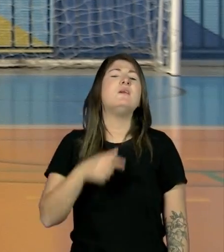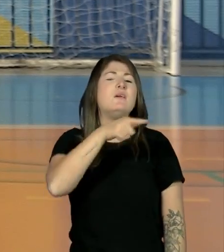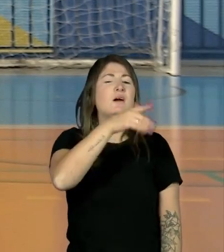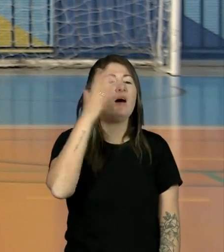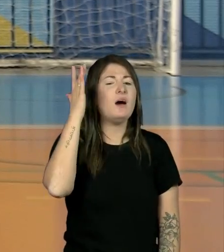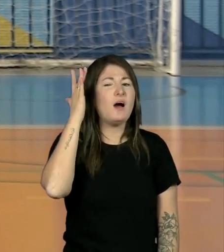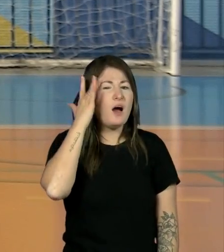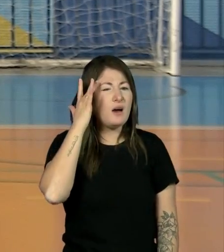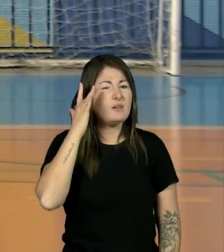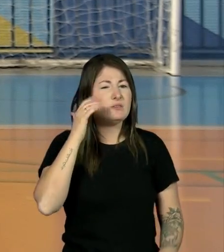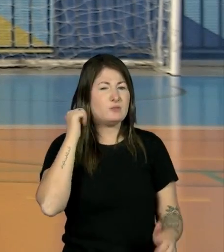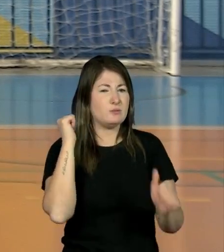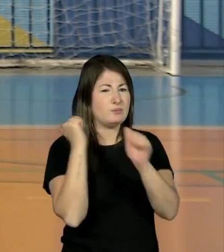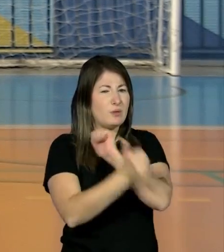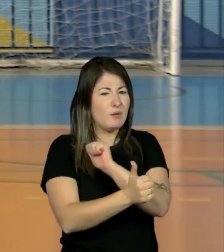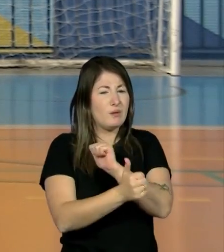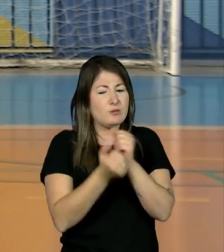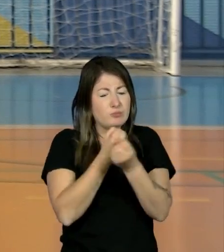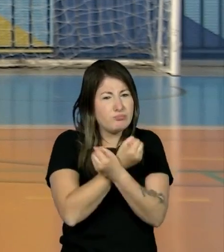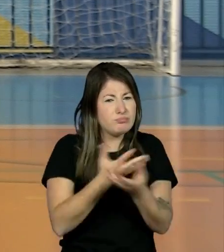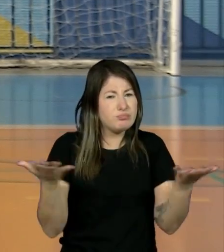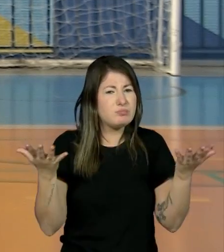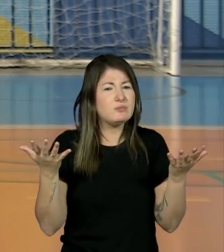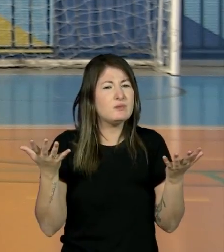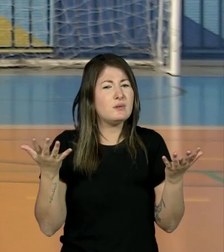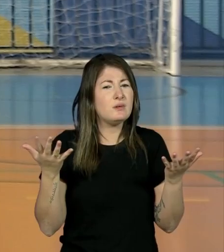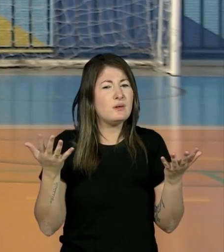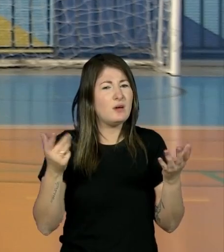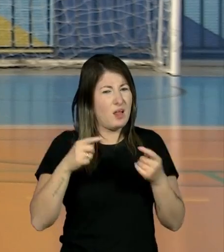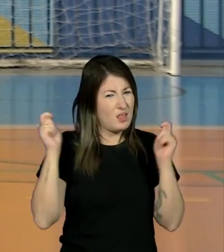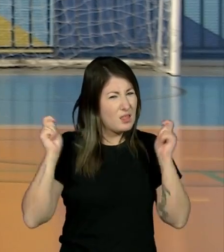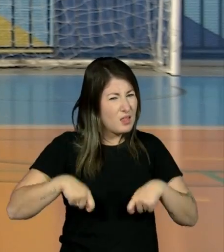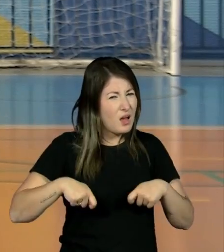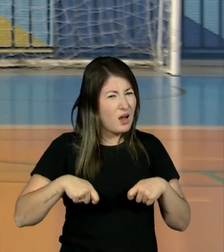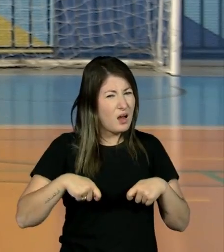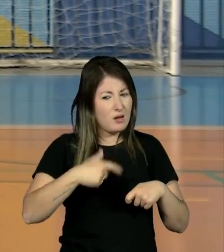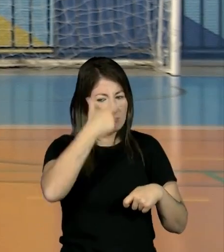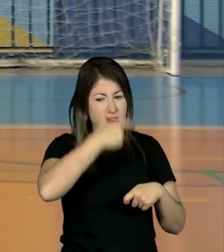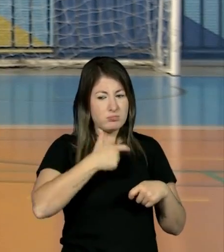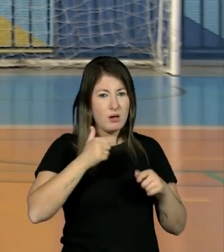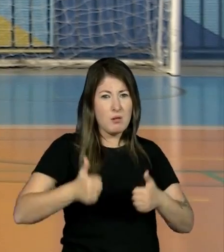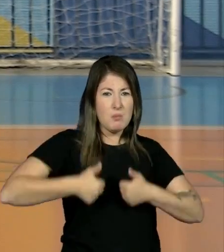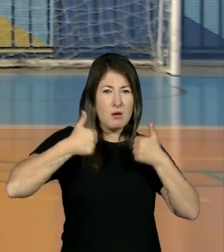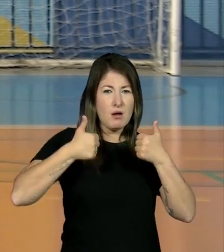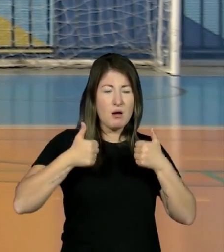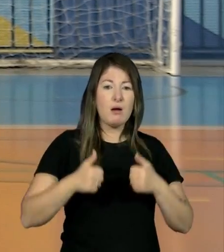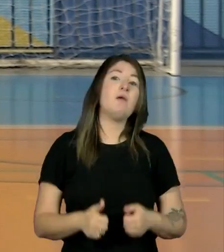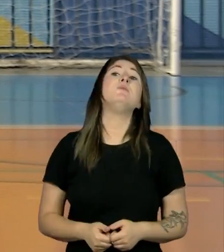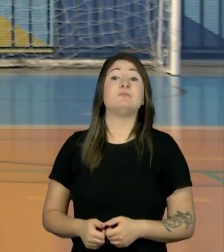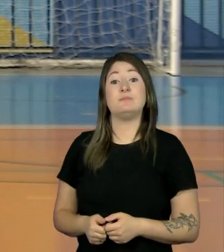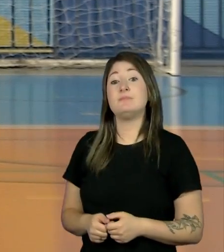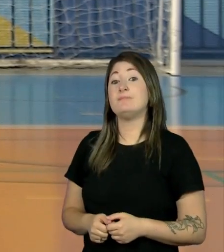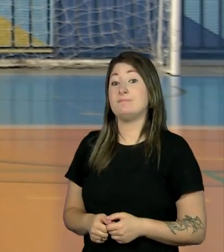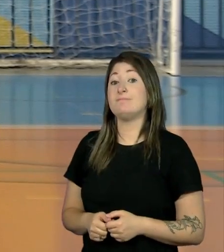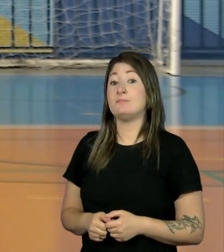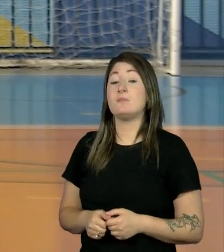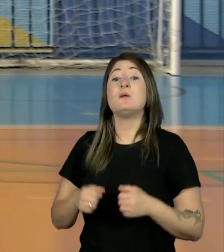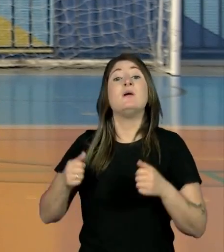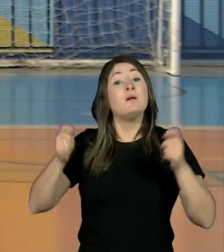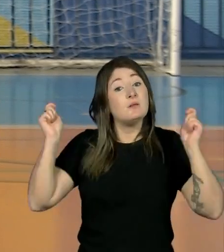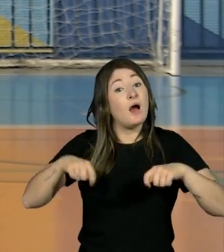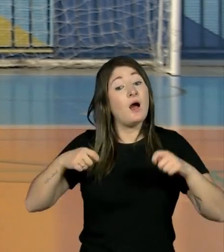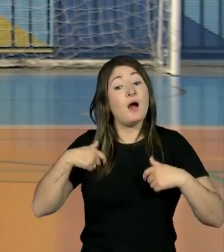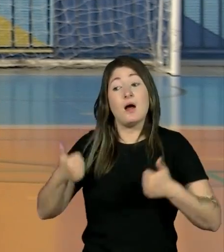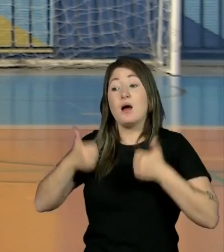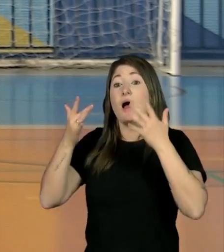um esporte ensina pra gente quando a gente está praticando, você acha que te torna um cara melhor lá fora? Acho que se torna assim, porque querendo ou não, você tem mais